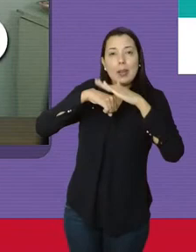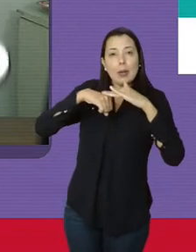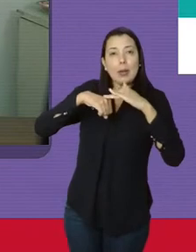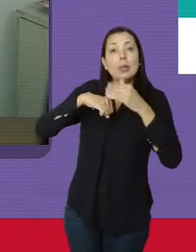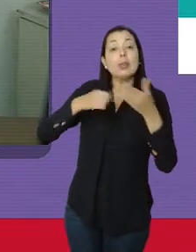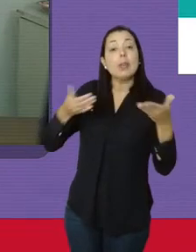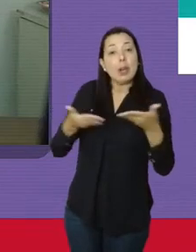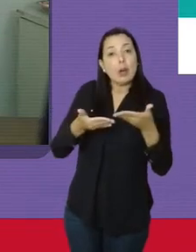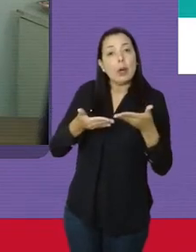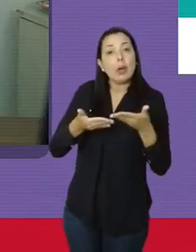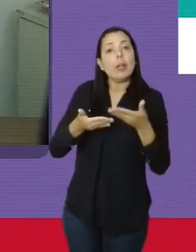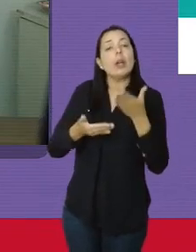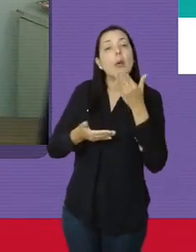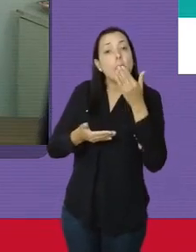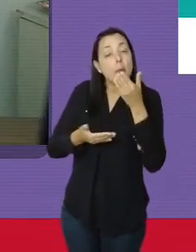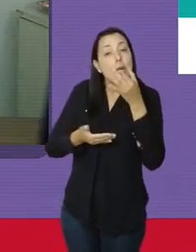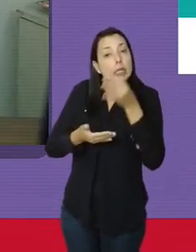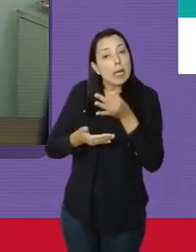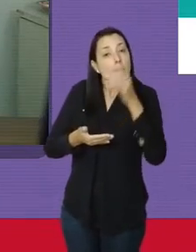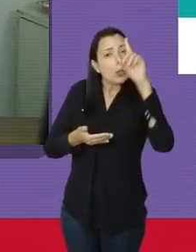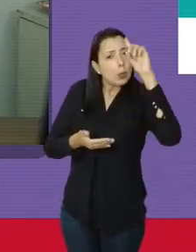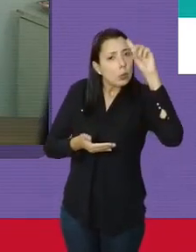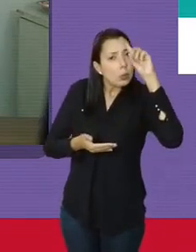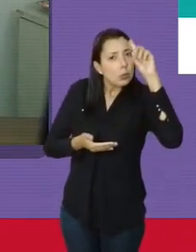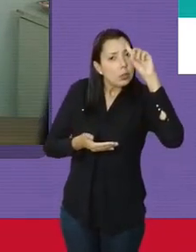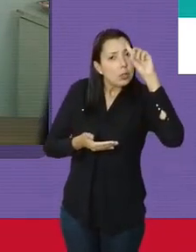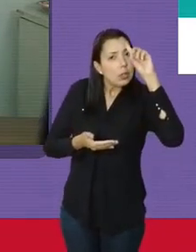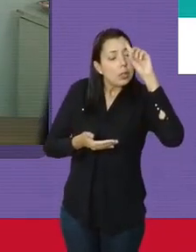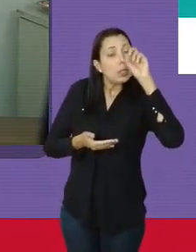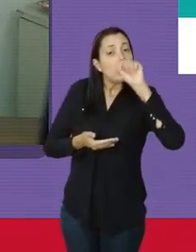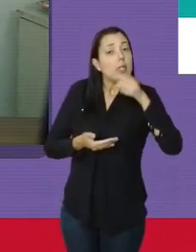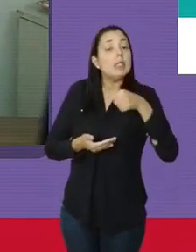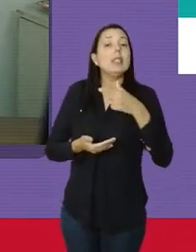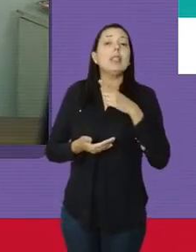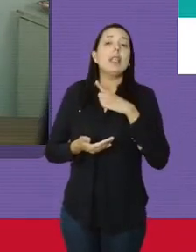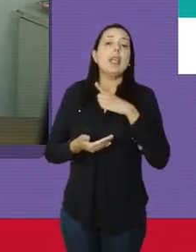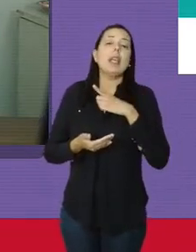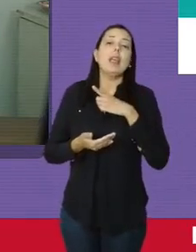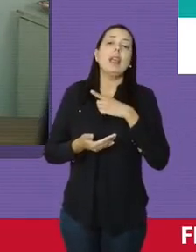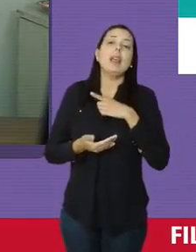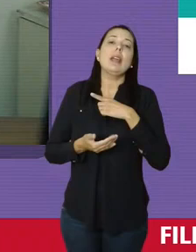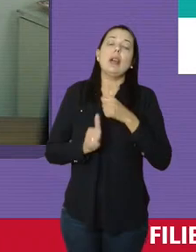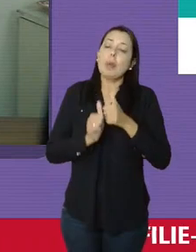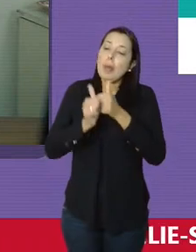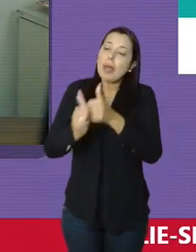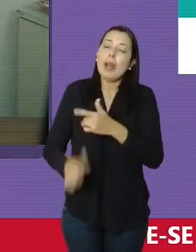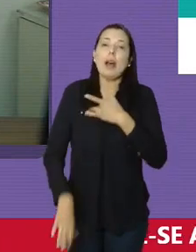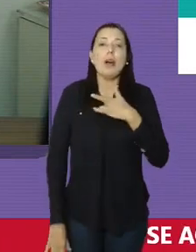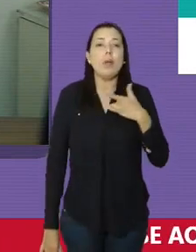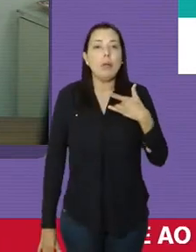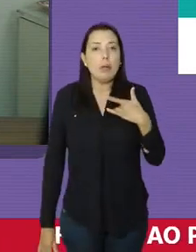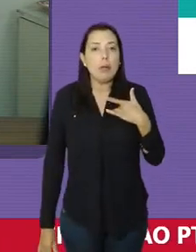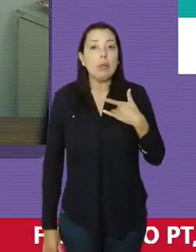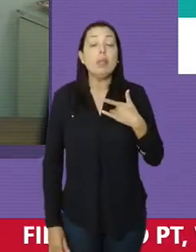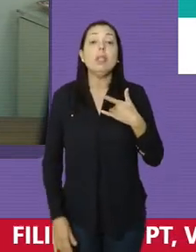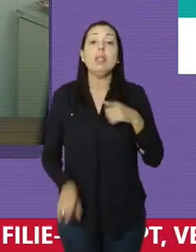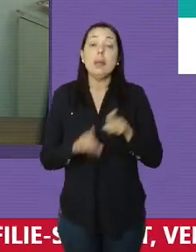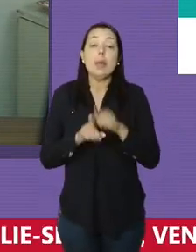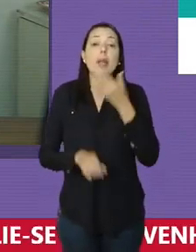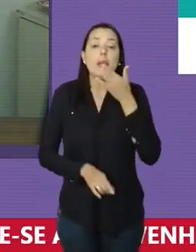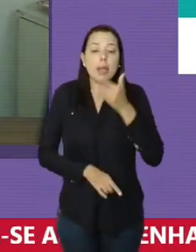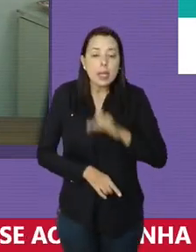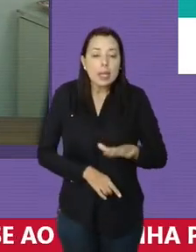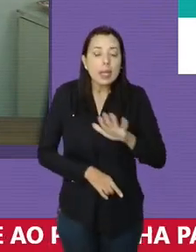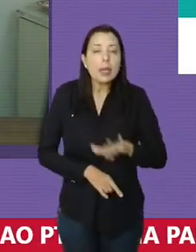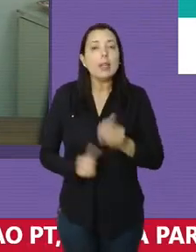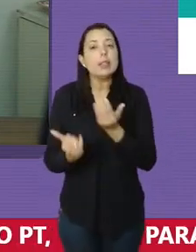passou a comer regularmente todos os dias e a ter acompanhamento de saúde. Pela criança e